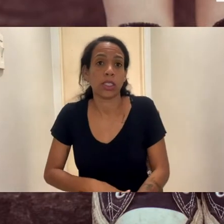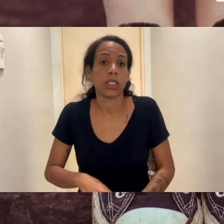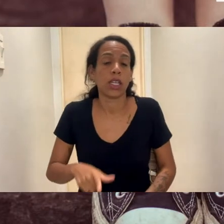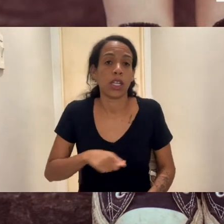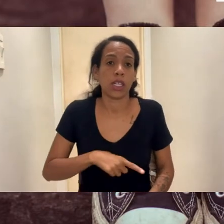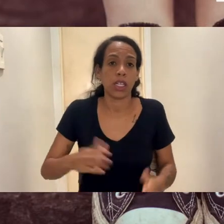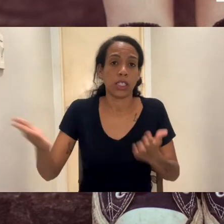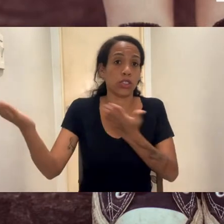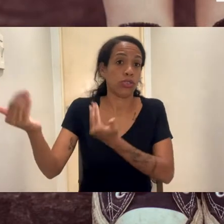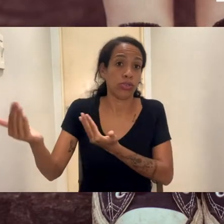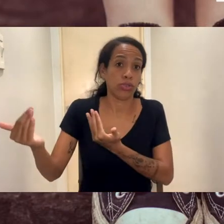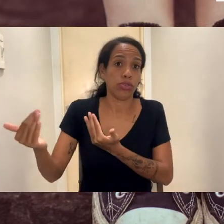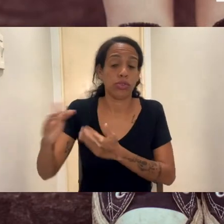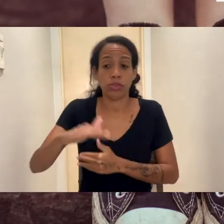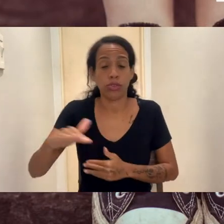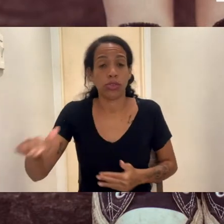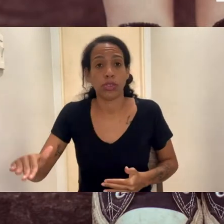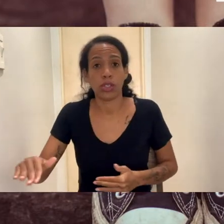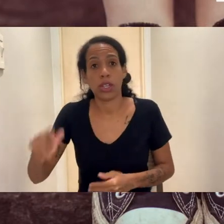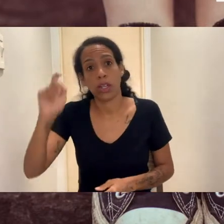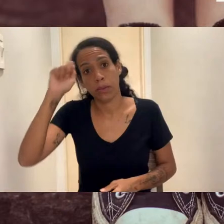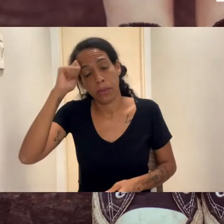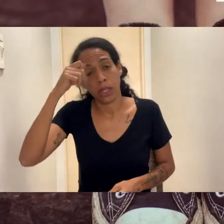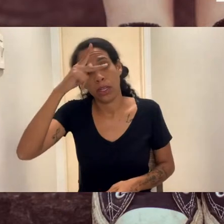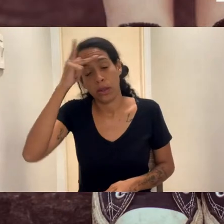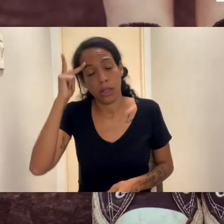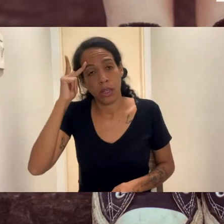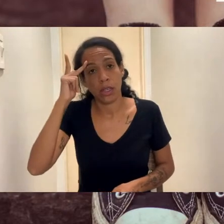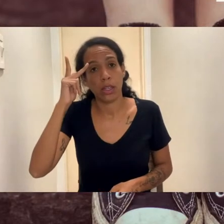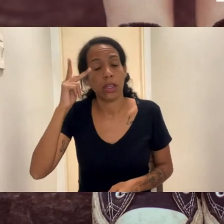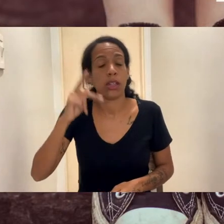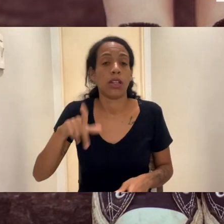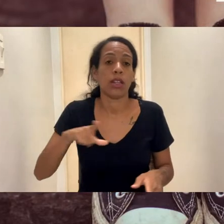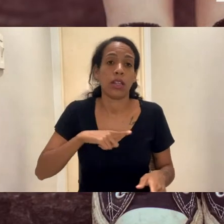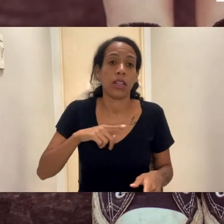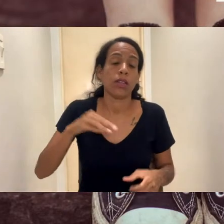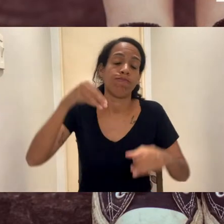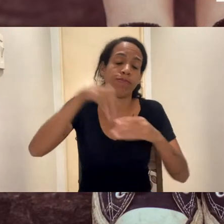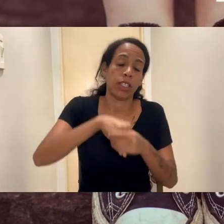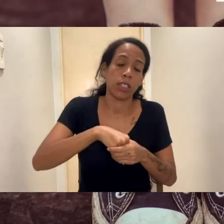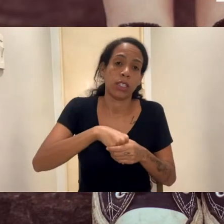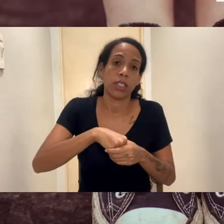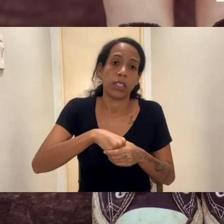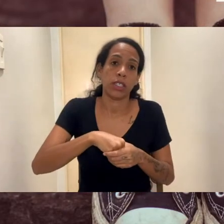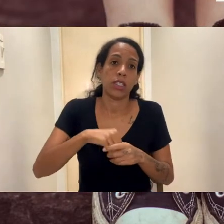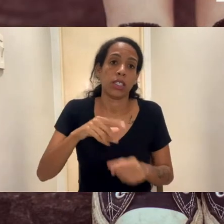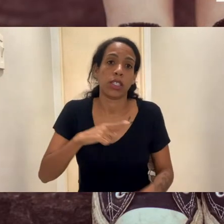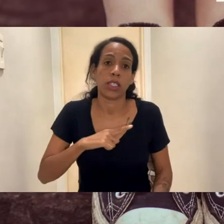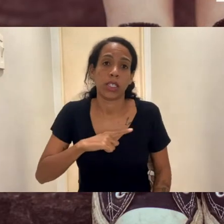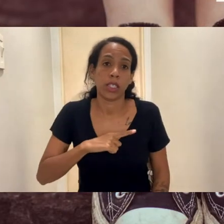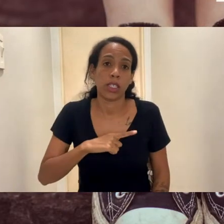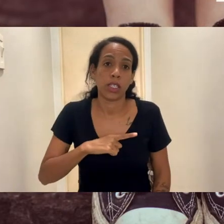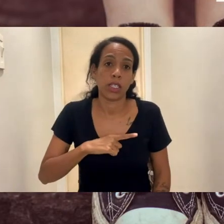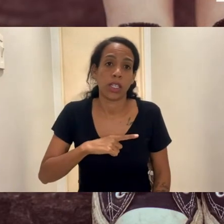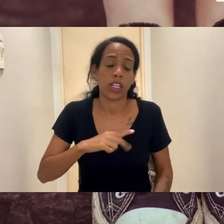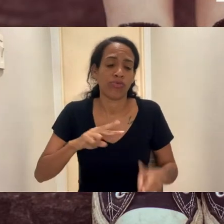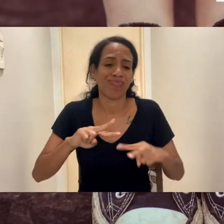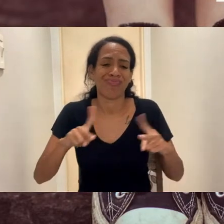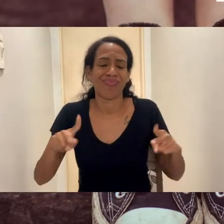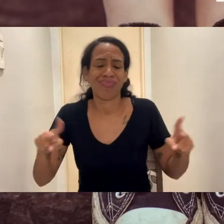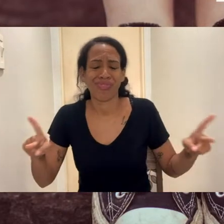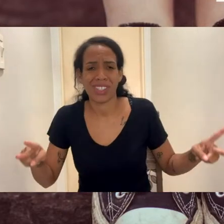as adolescentes negros e negras que estão no sistema de socioeducativo, né, que tem uma